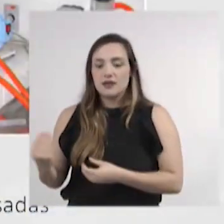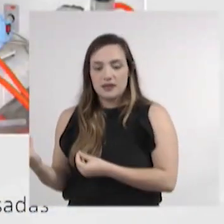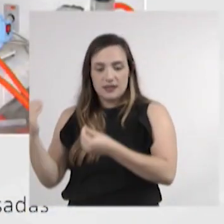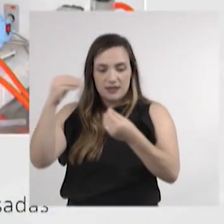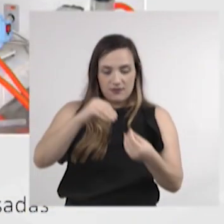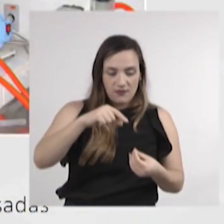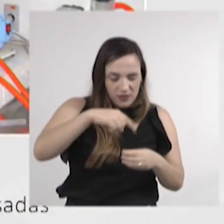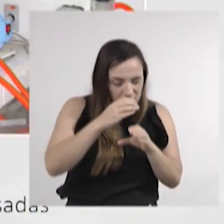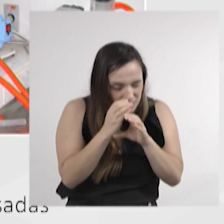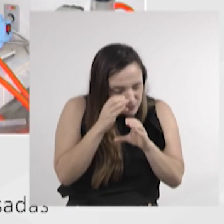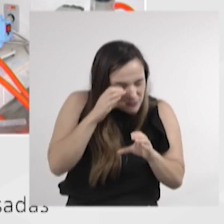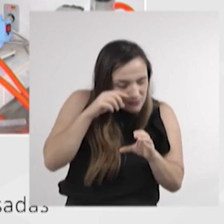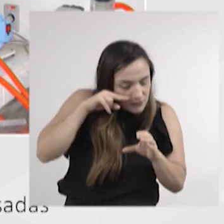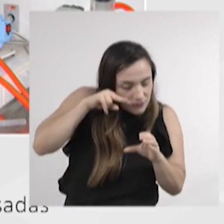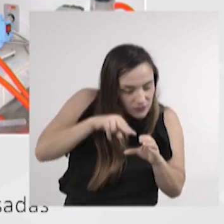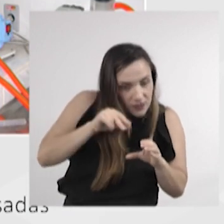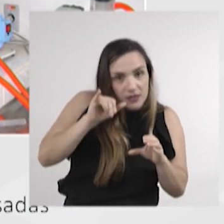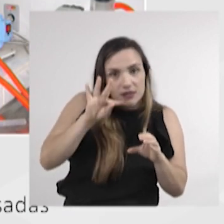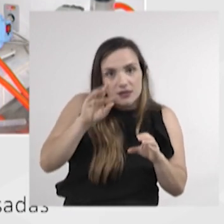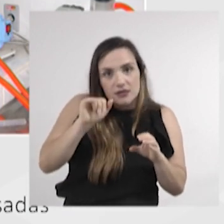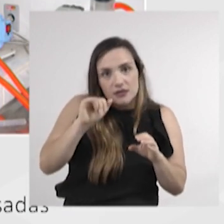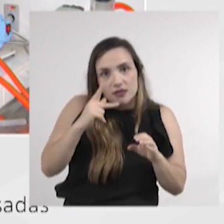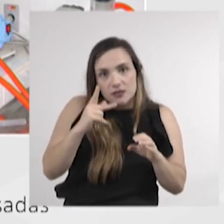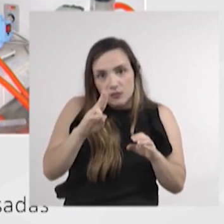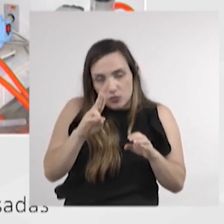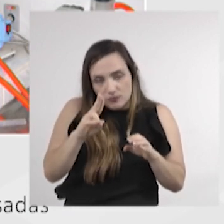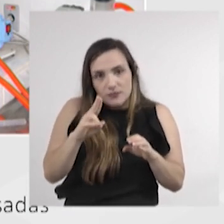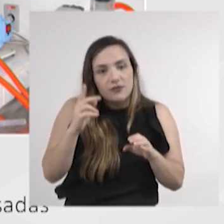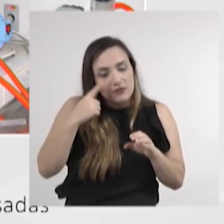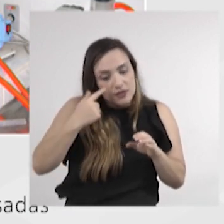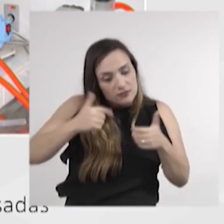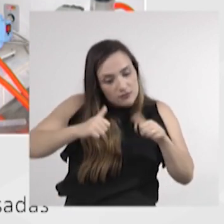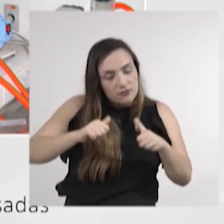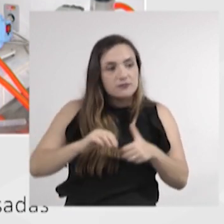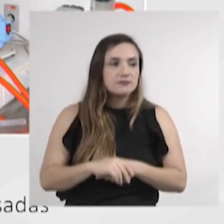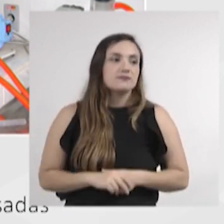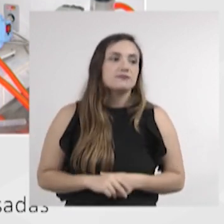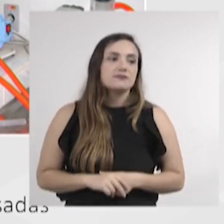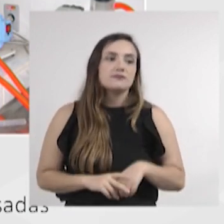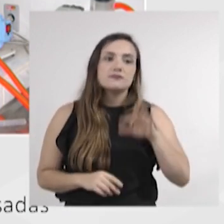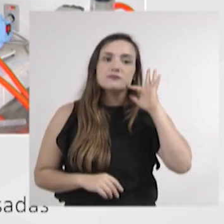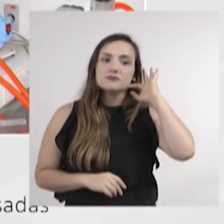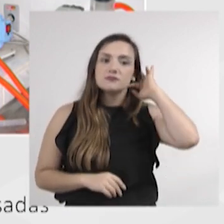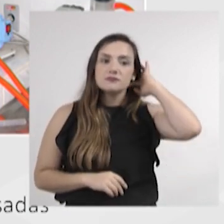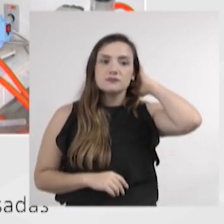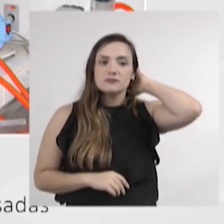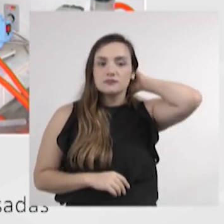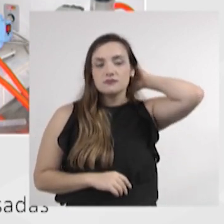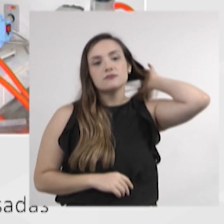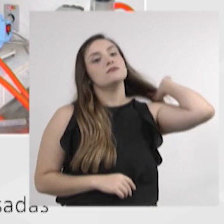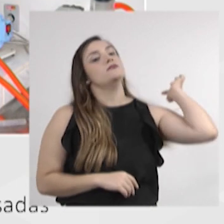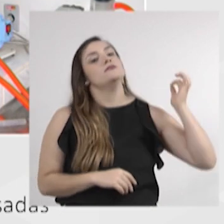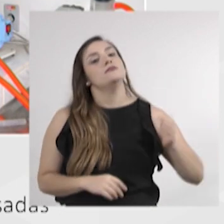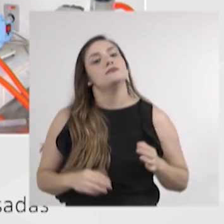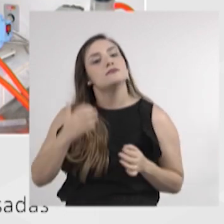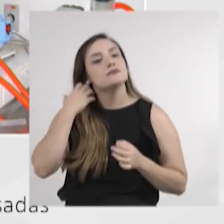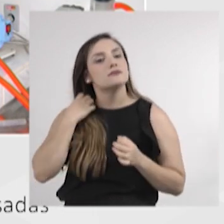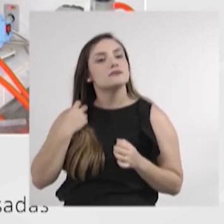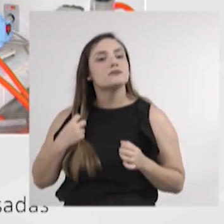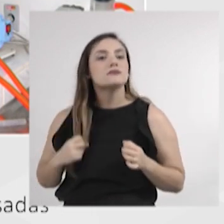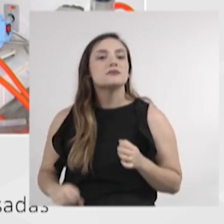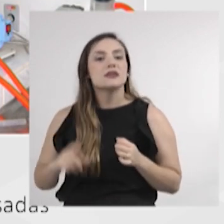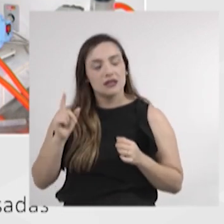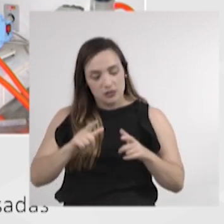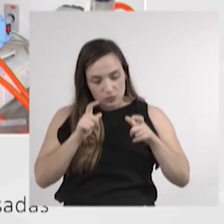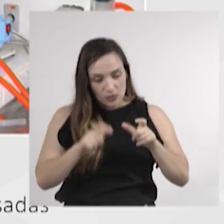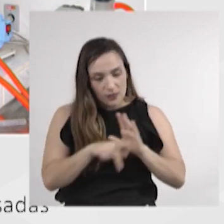nosso laboratório lá na Itaipu, em Foz do Iguaçu. E também tem o seguinte, trazíamos lá para Foz do Iguaçu e era a equipe própria também